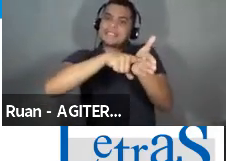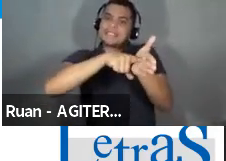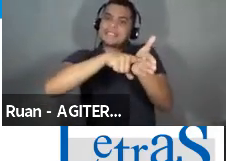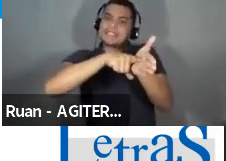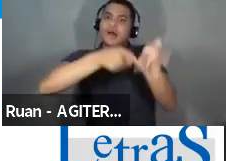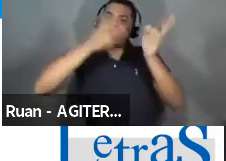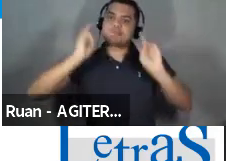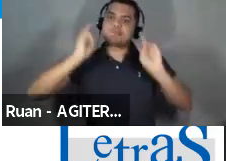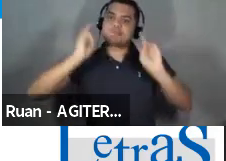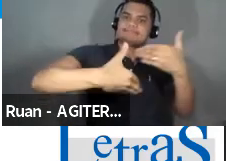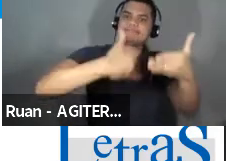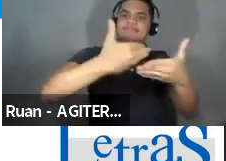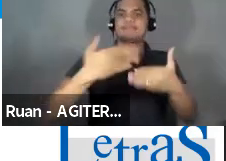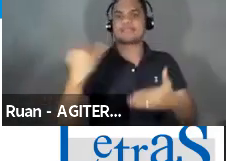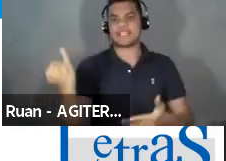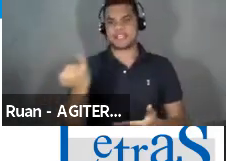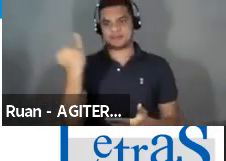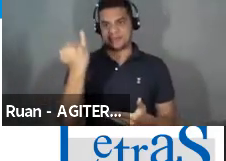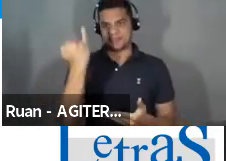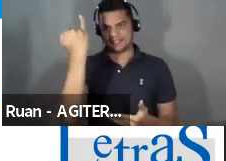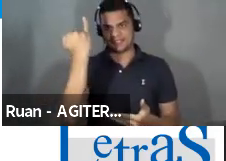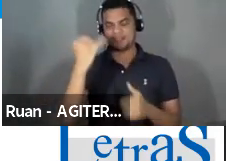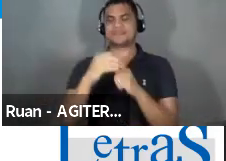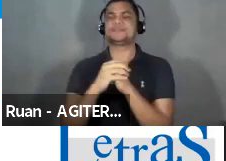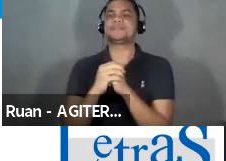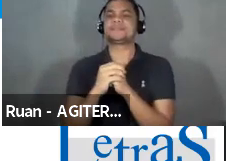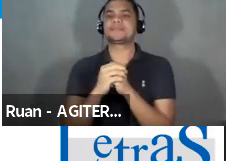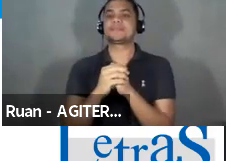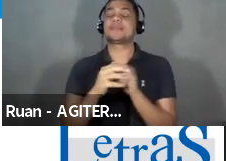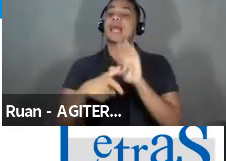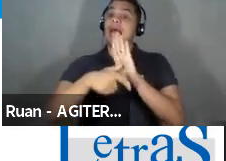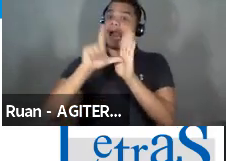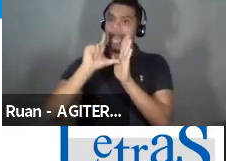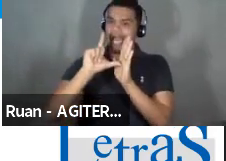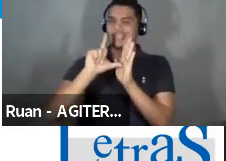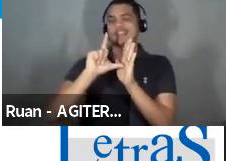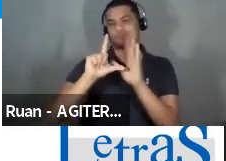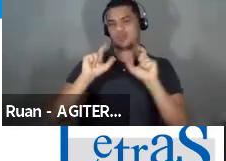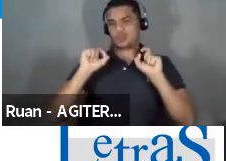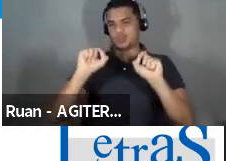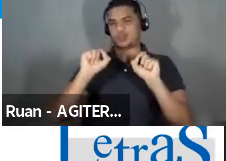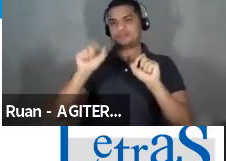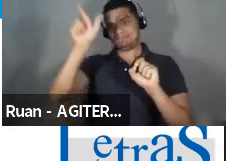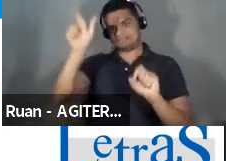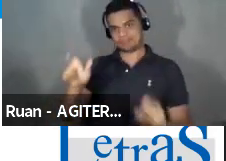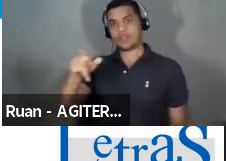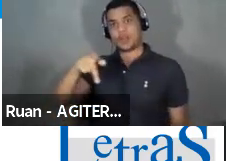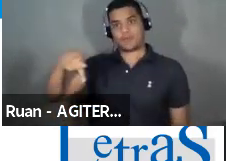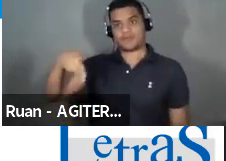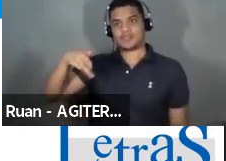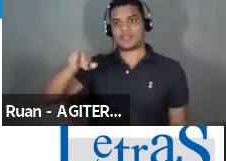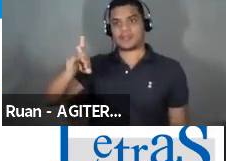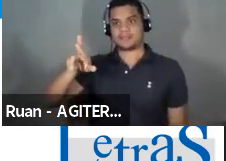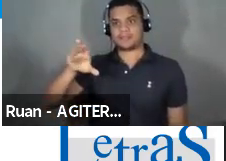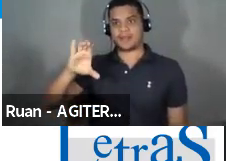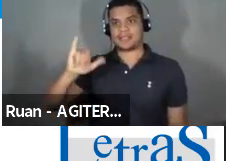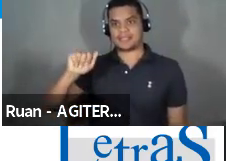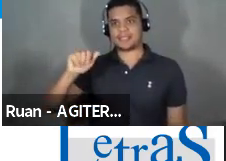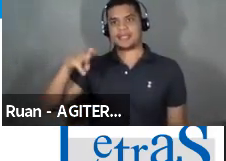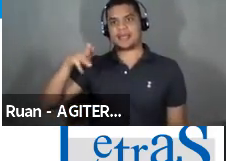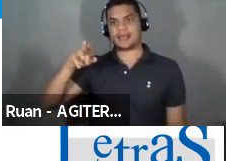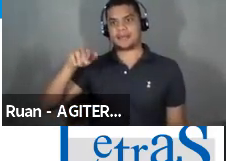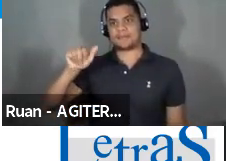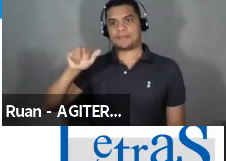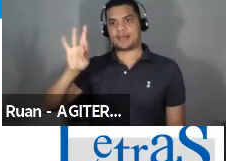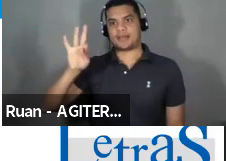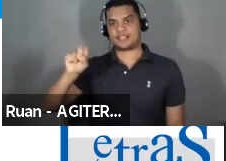e relevante. Antes de passar a palavra à professora Márcia Martins, eu gostaria de aproveitar esta oportunidade